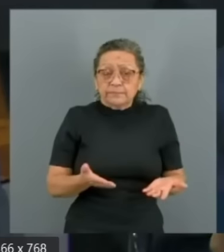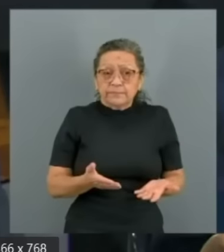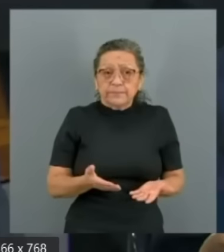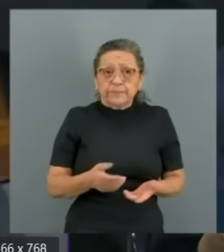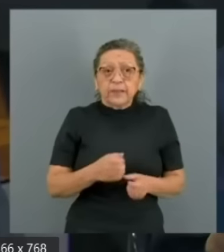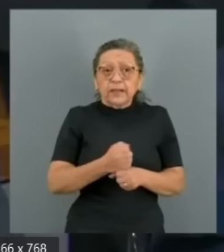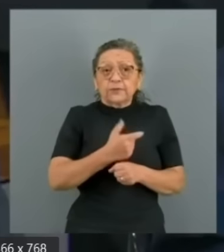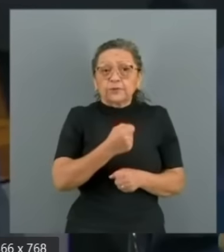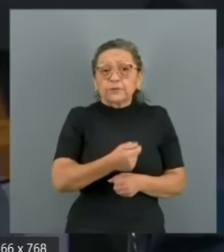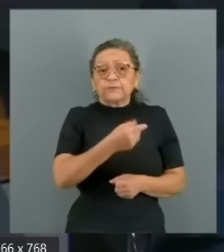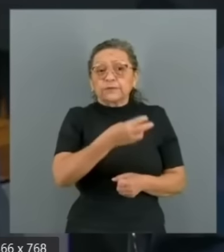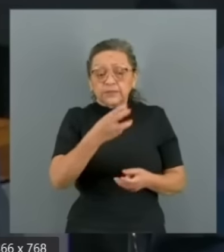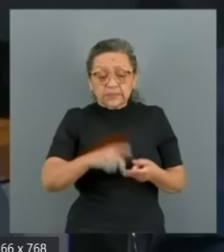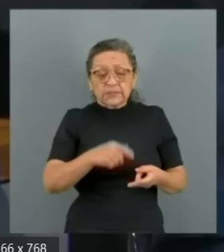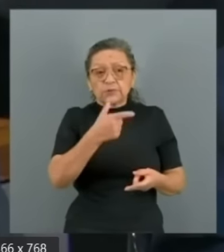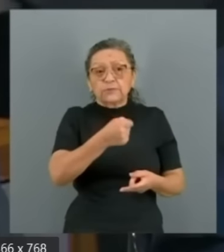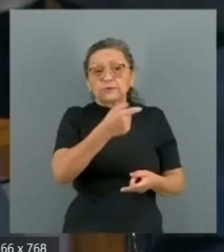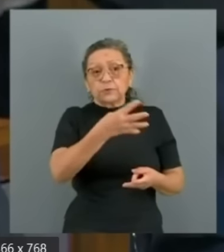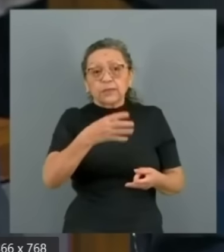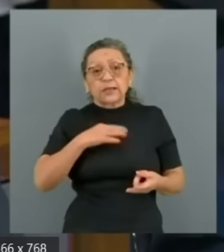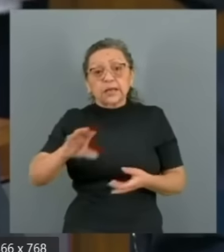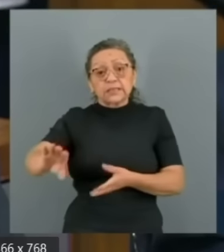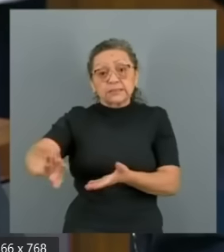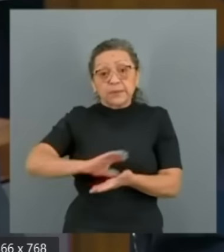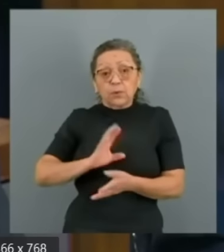23 e 24. O senhor já era procurador. Não.